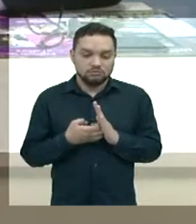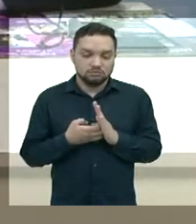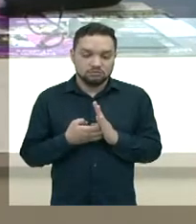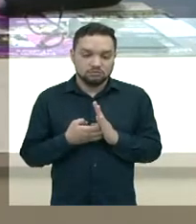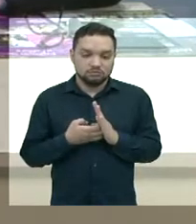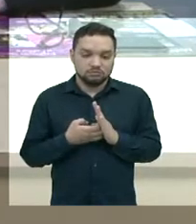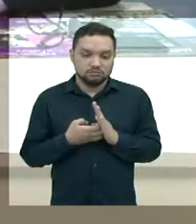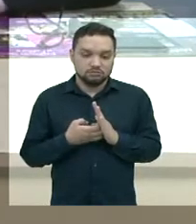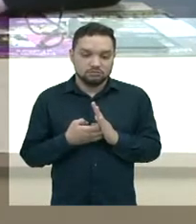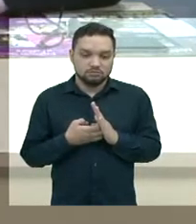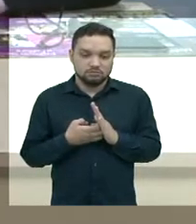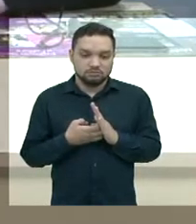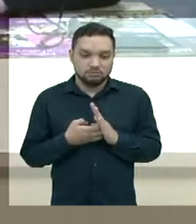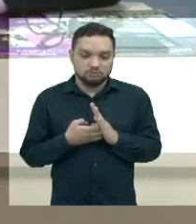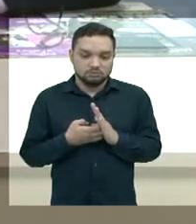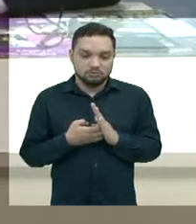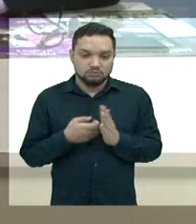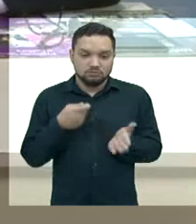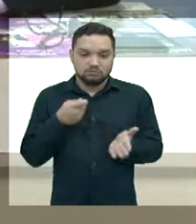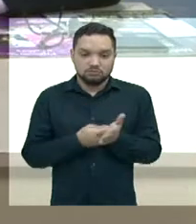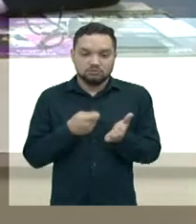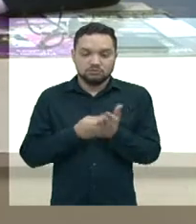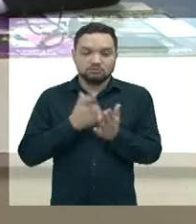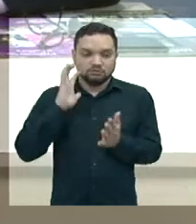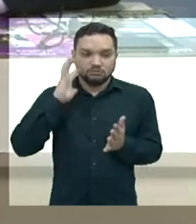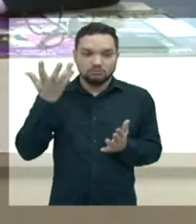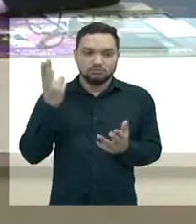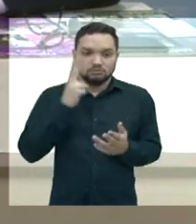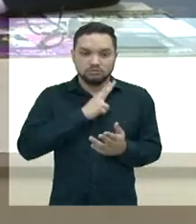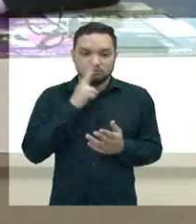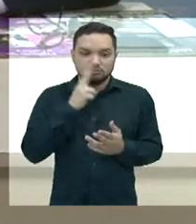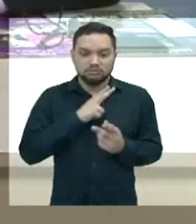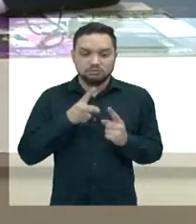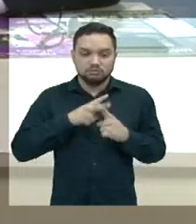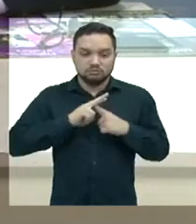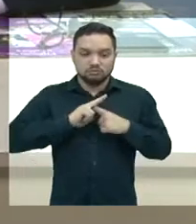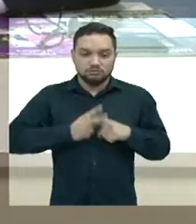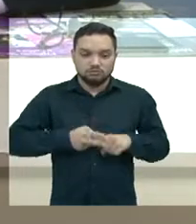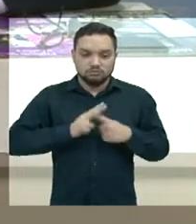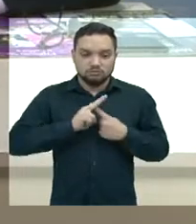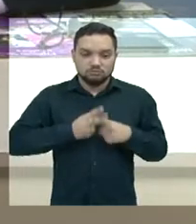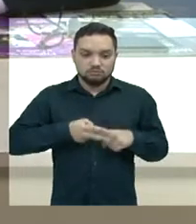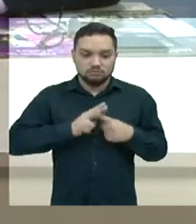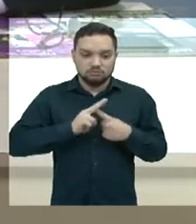digamos assim, uma exigência de que a CAGES resolvesse logo, consertasse logo